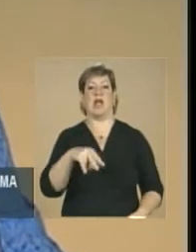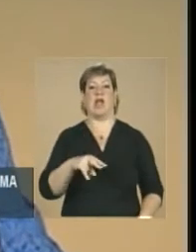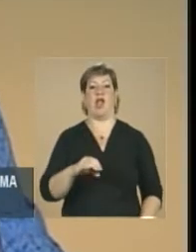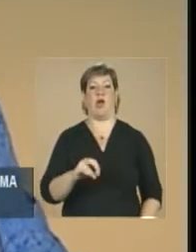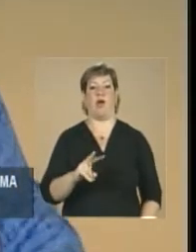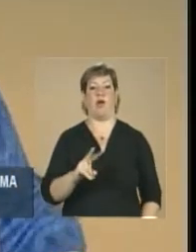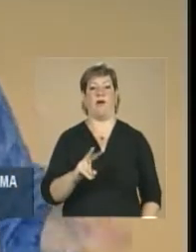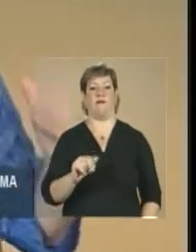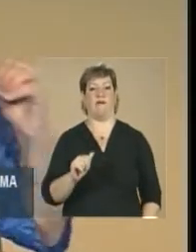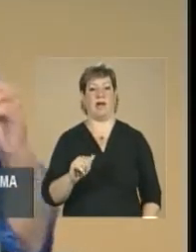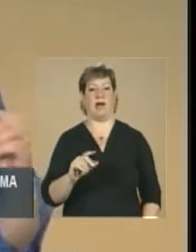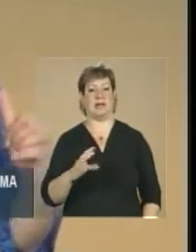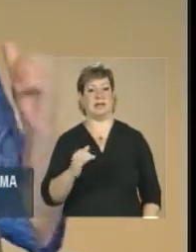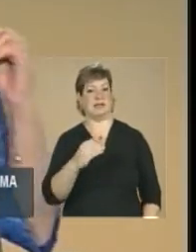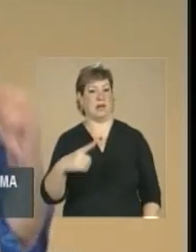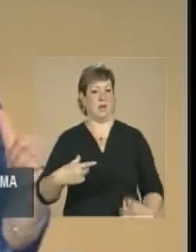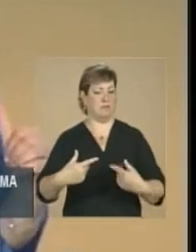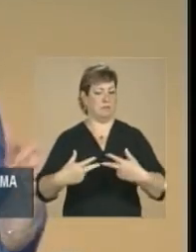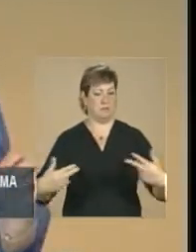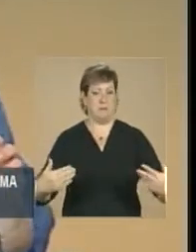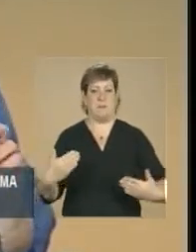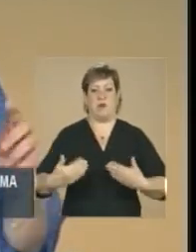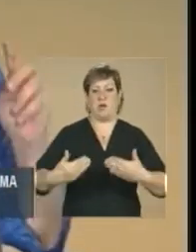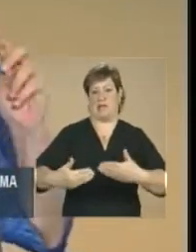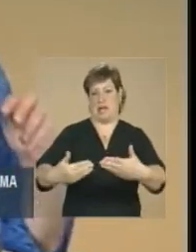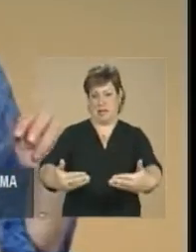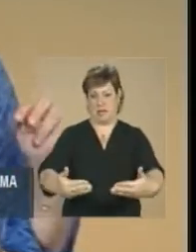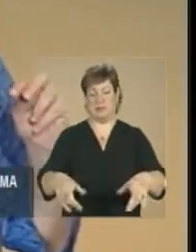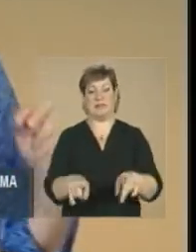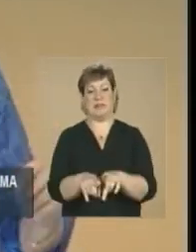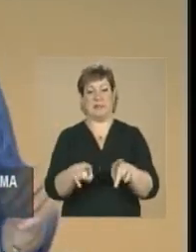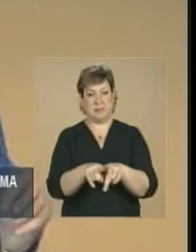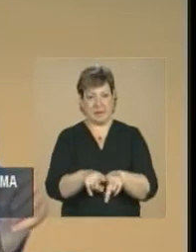inovadores, inclusive dos processos